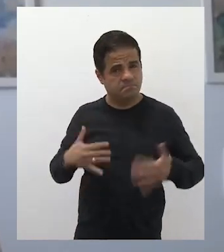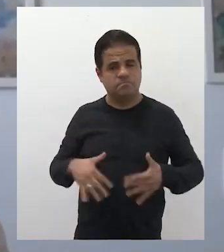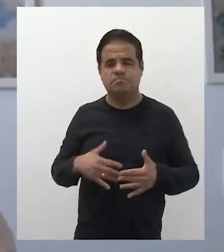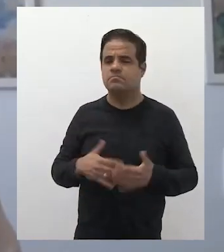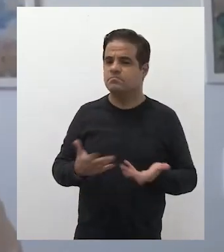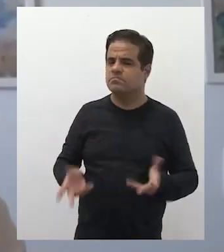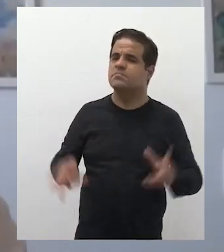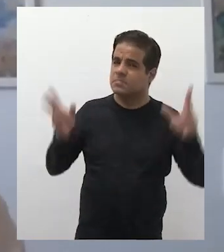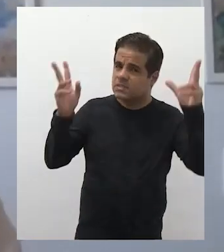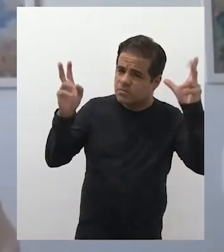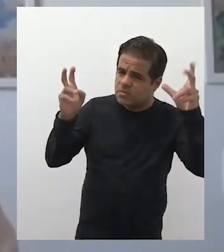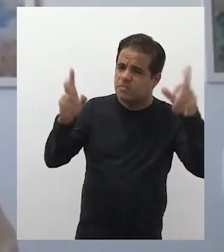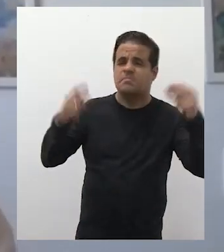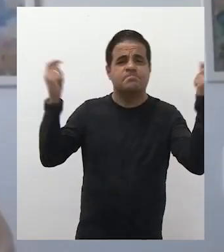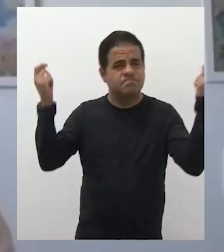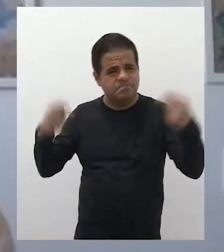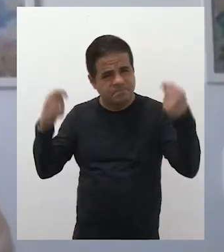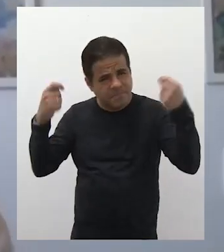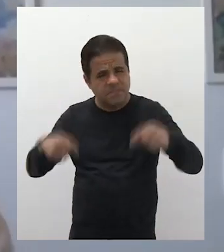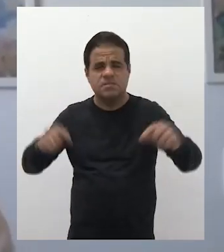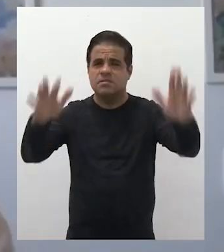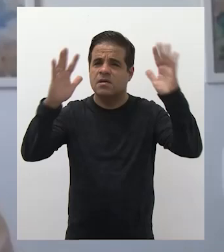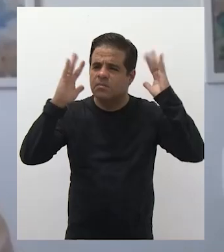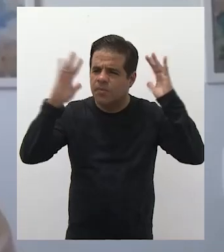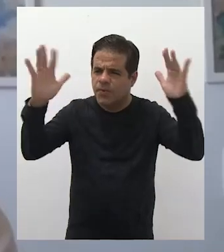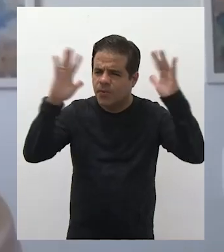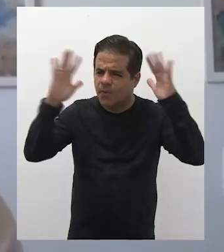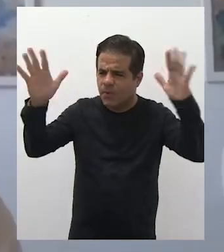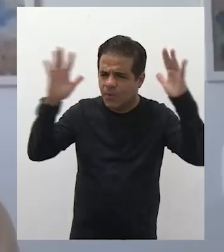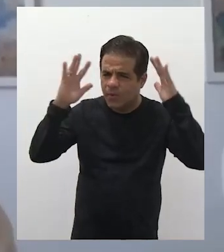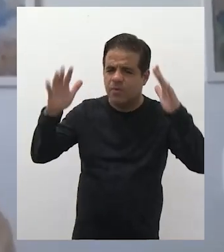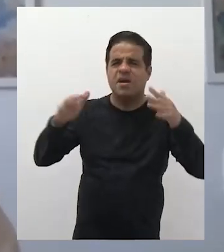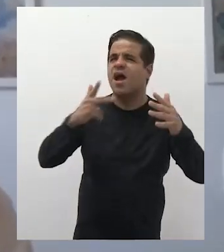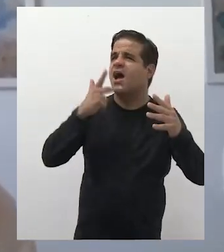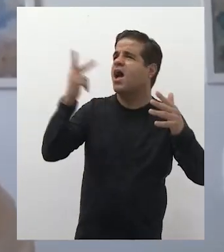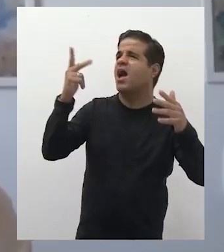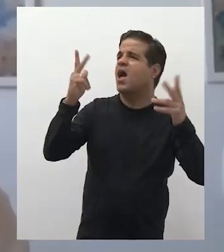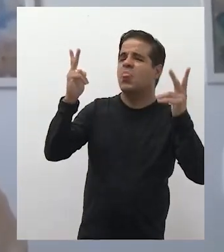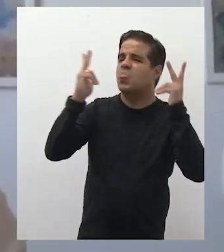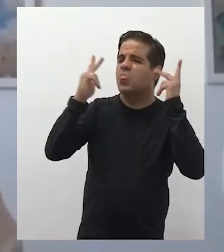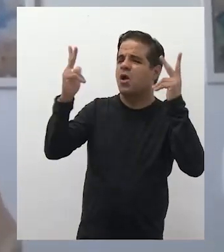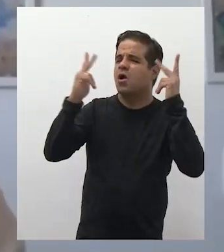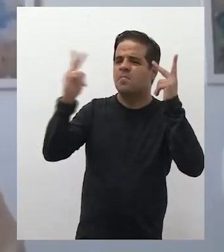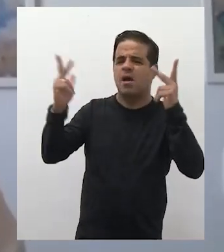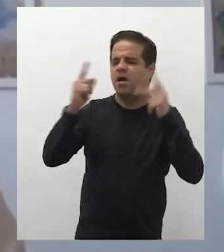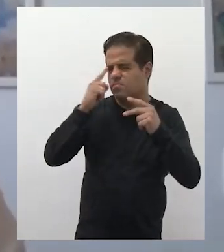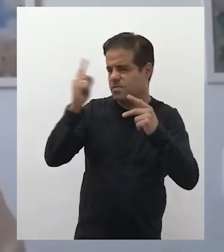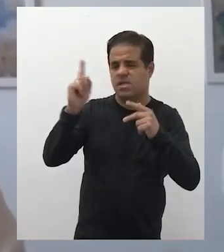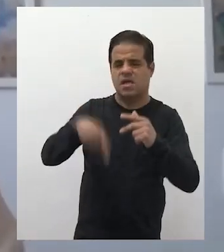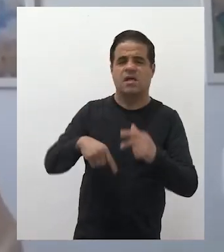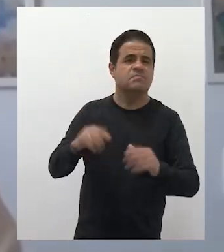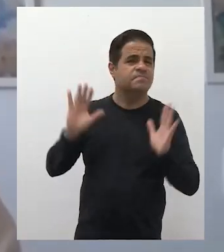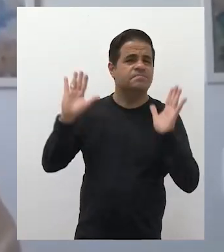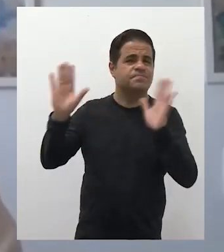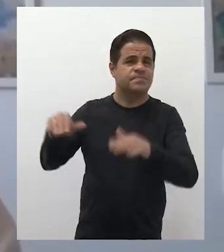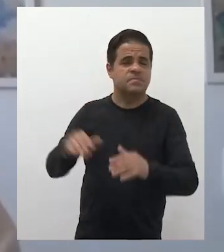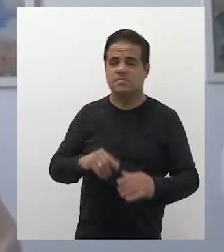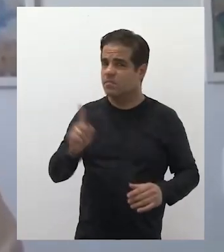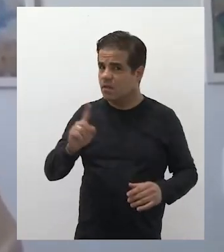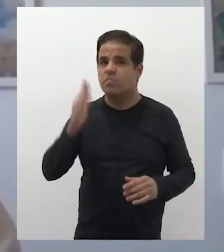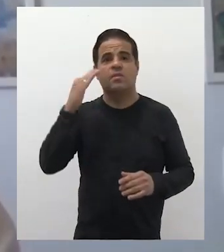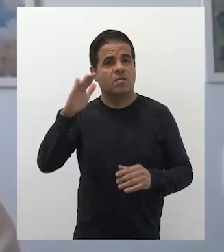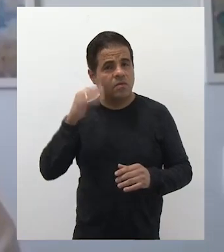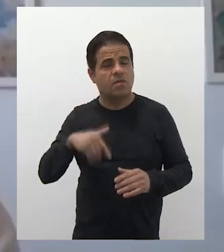são temas que a gente precisa refletir, para a gente não achar normal o nosso estado de coisas entender que,